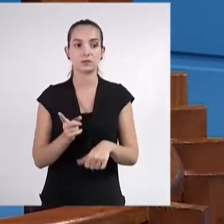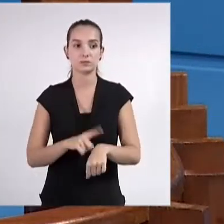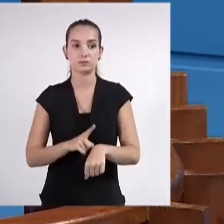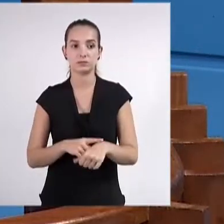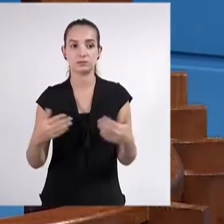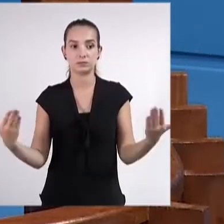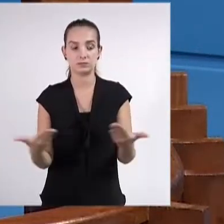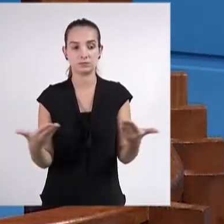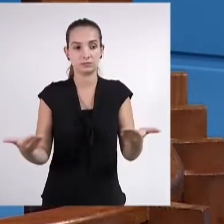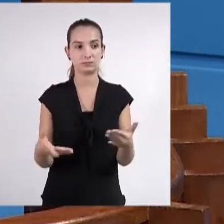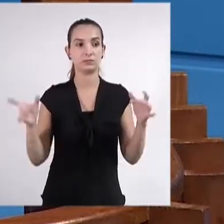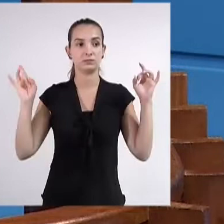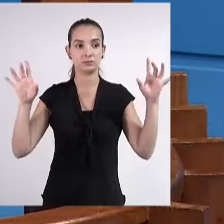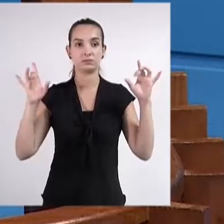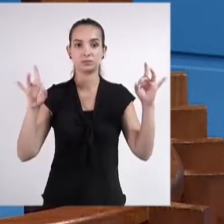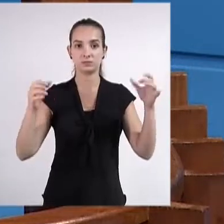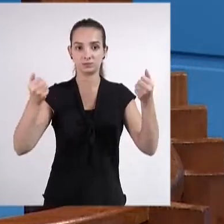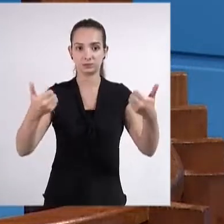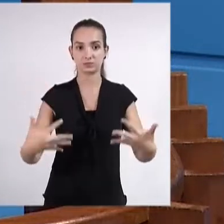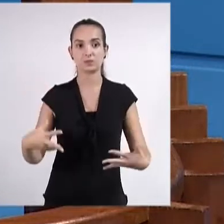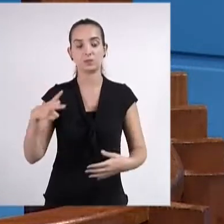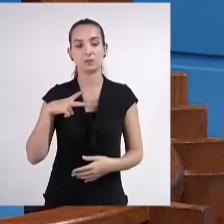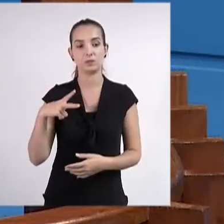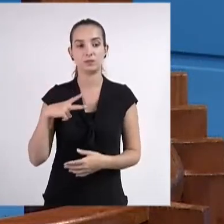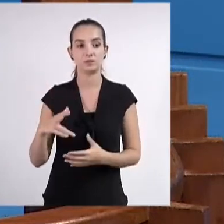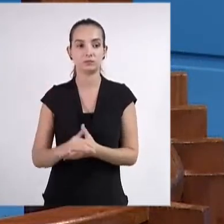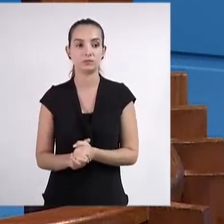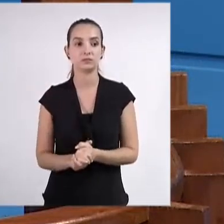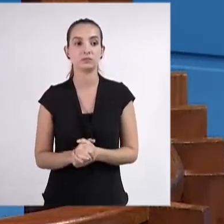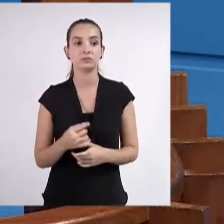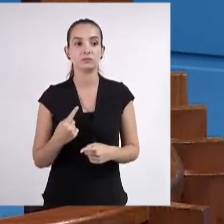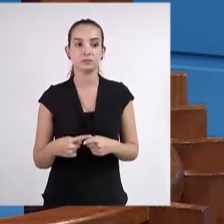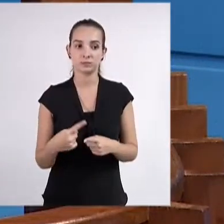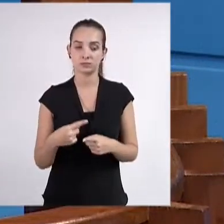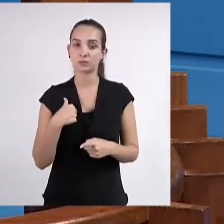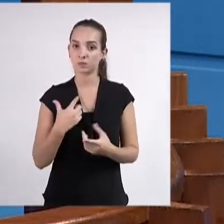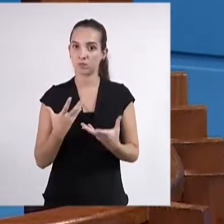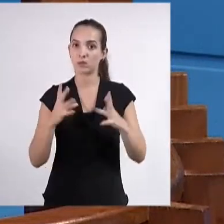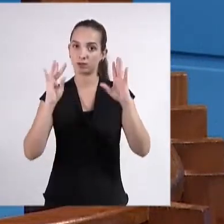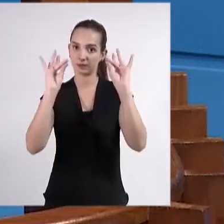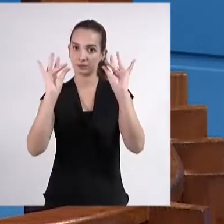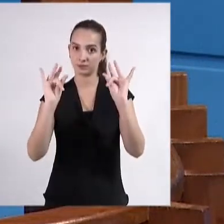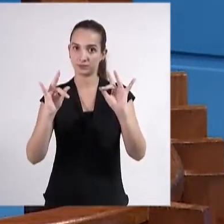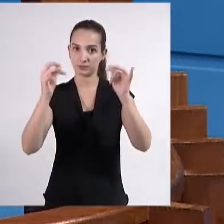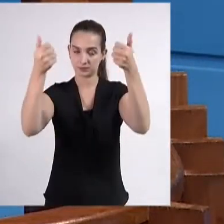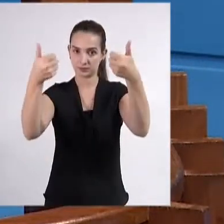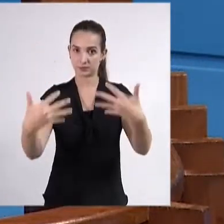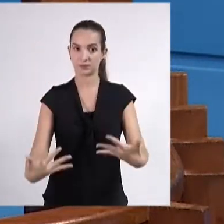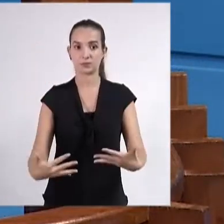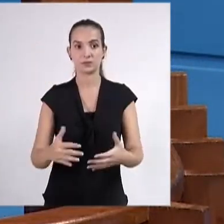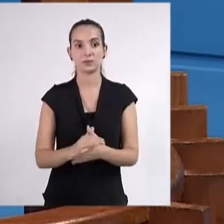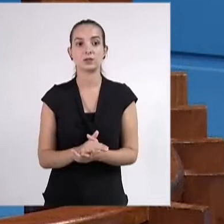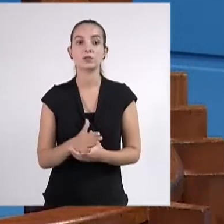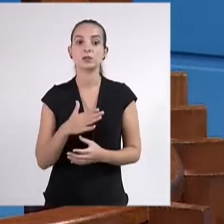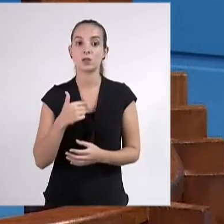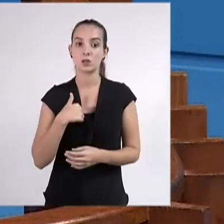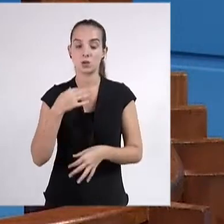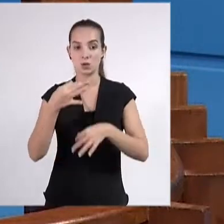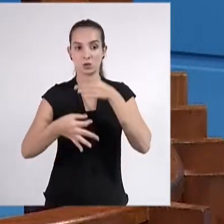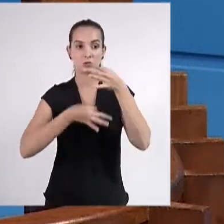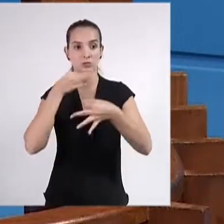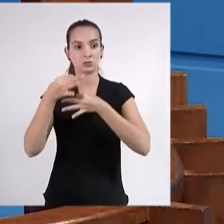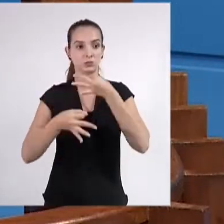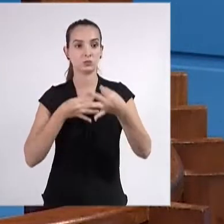momento especial das explicações pessoais para tecer algumas considerações e me